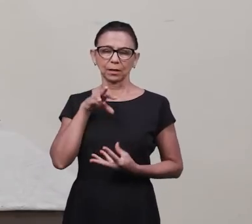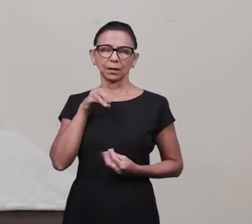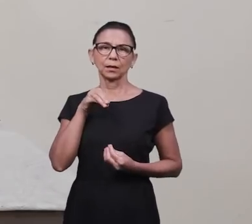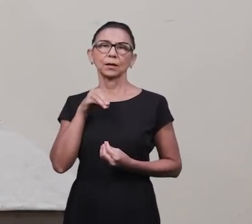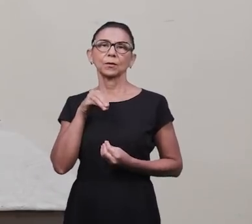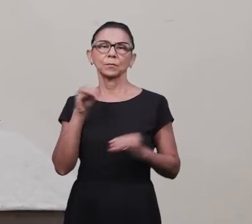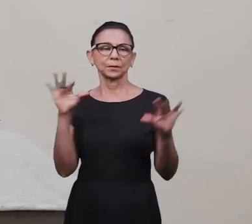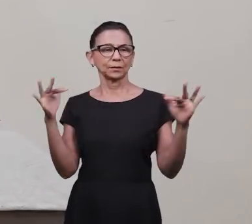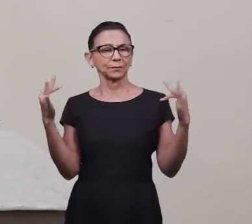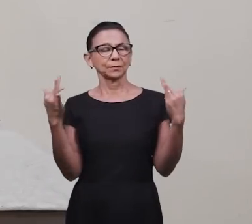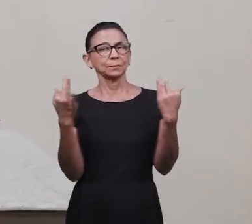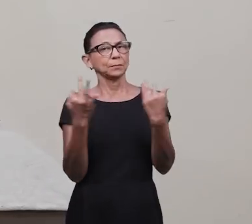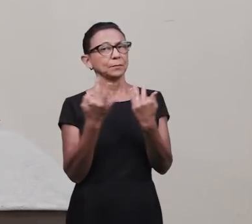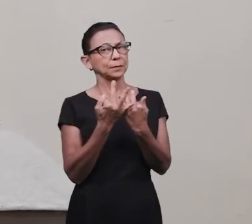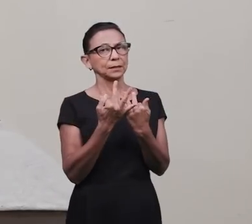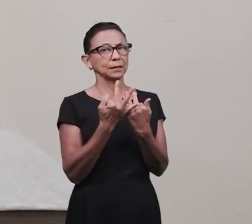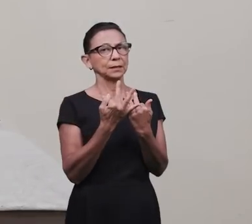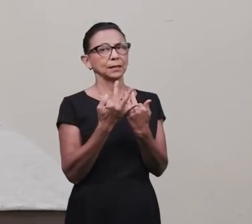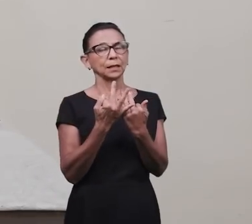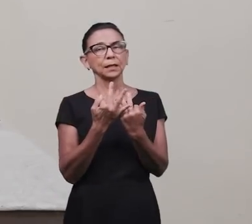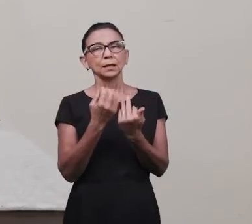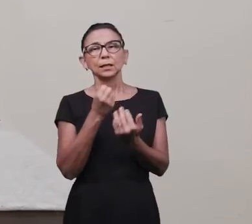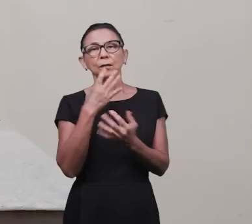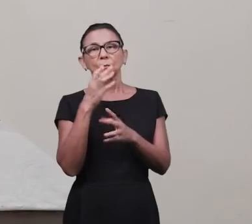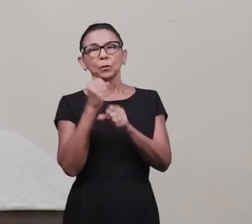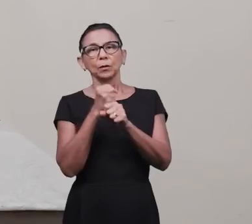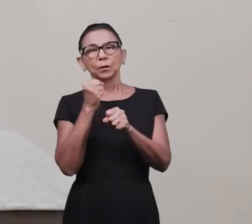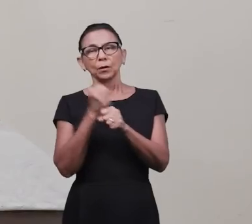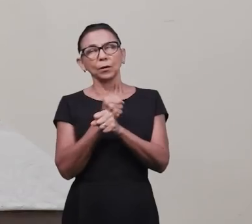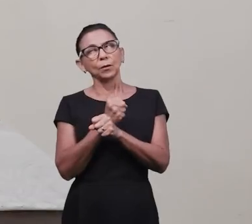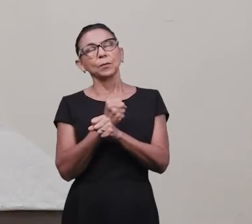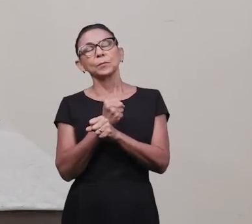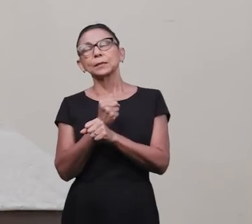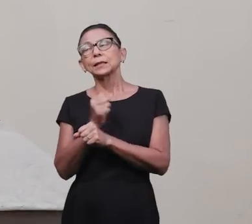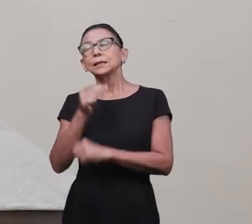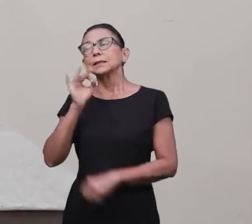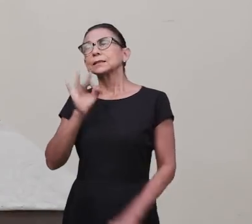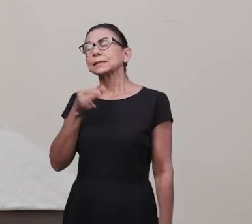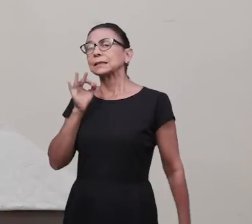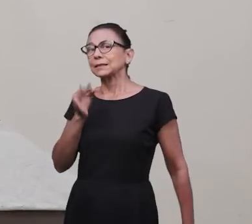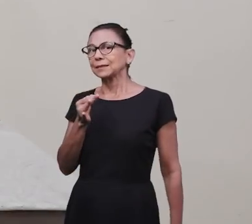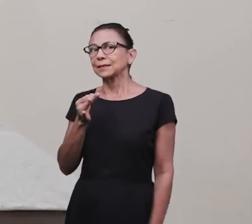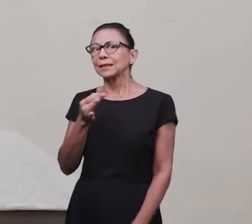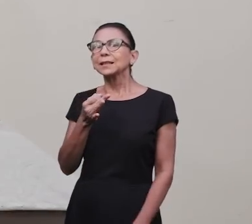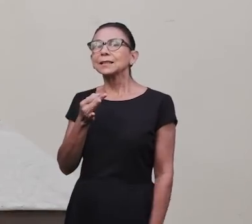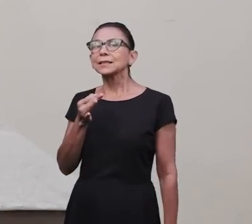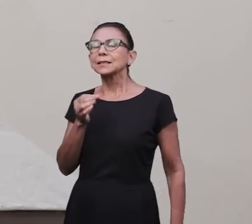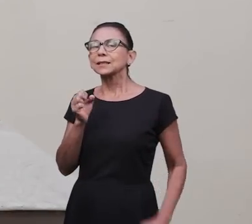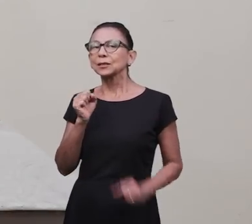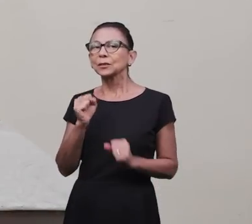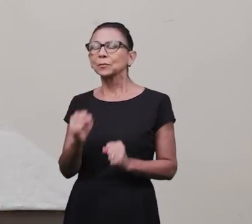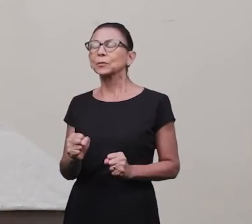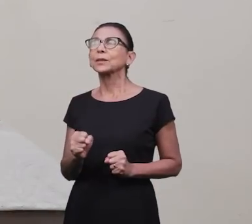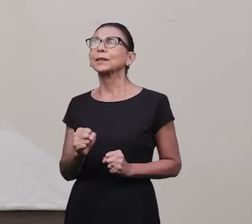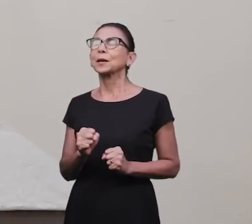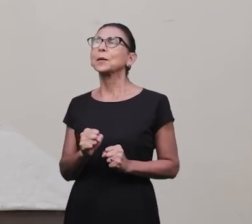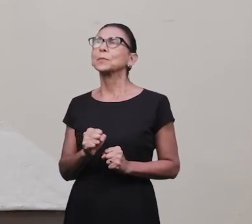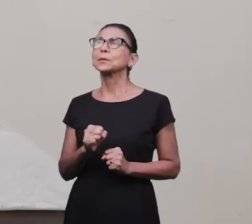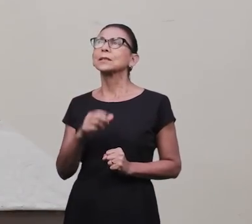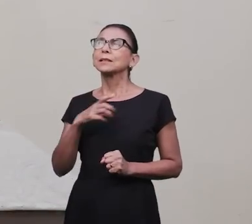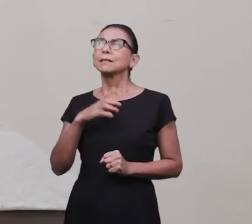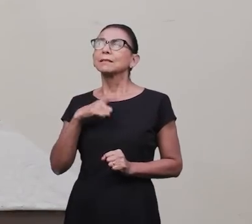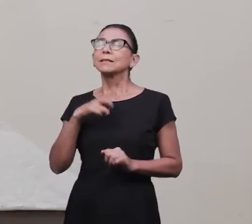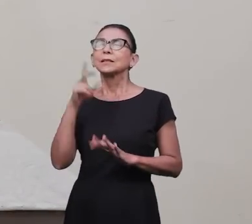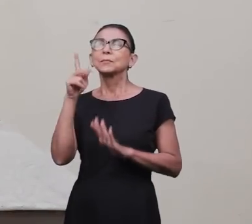é a saúde da nossa casa. Essa boa obra é a certeza de que podemos em Deus estabelecer